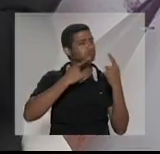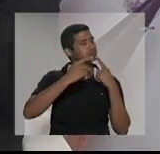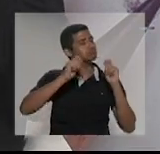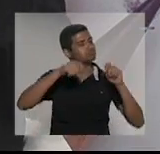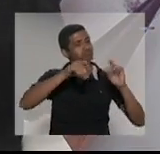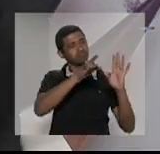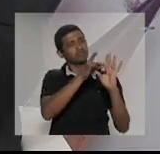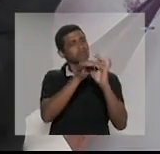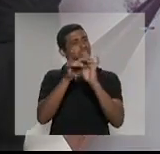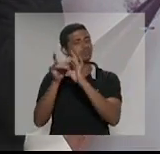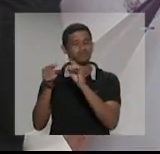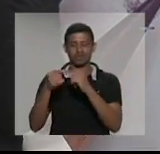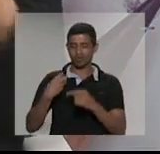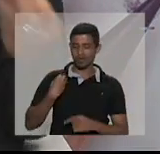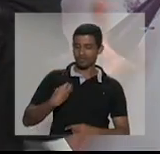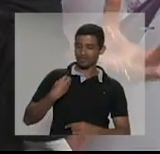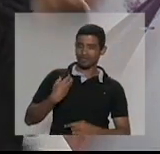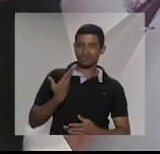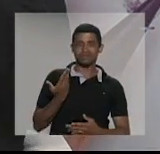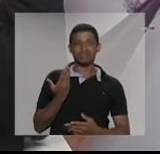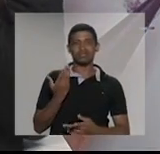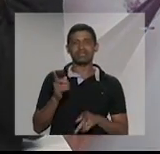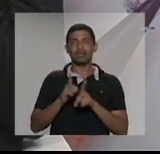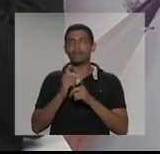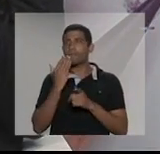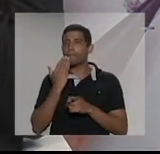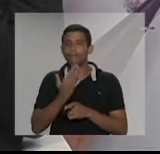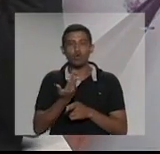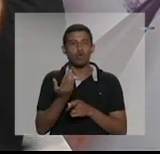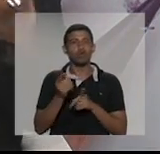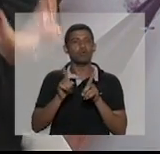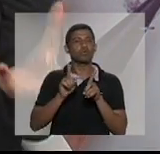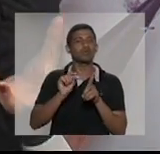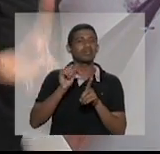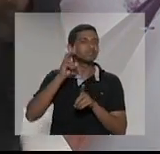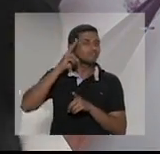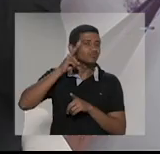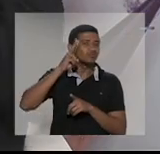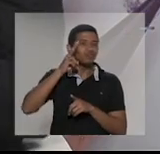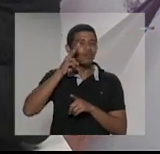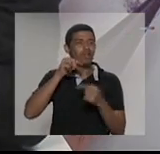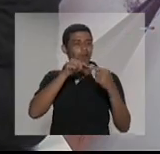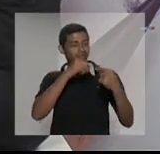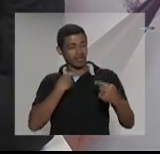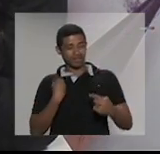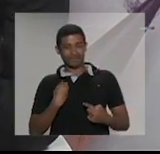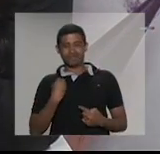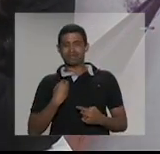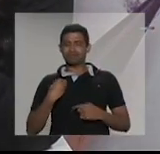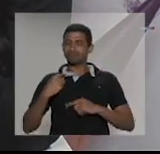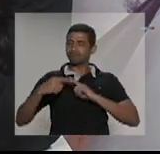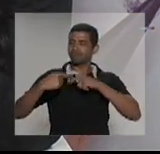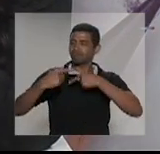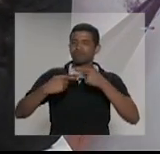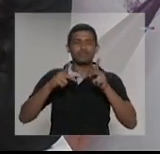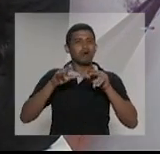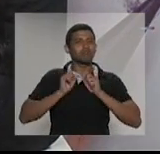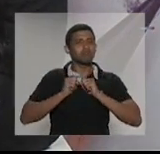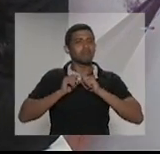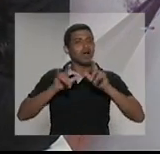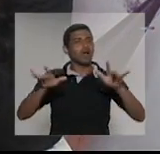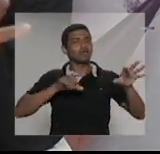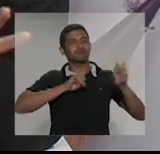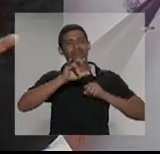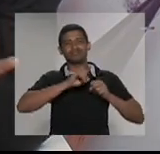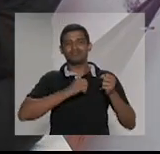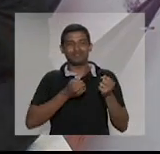entrelaçar essas histórias e falar um pouco de vida, trazer essas histórias do livro para a vida. Eu acho isso muito bacana. Por isso que eu sempre faço